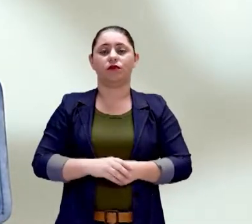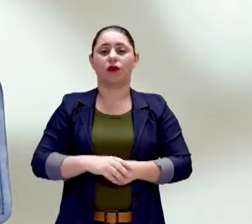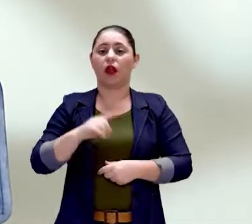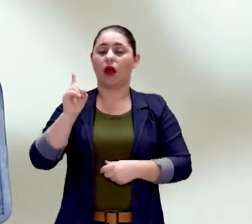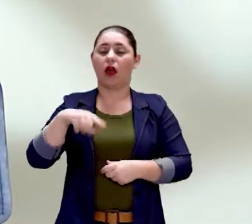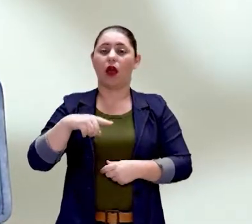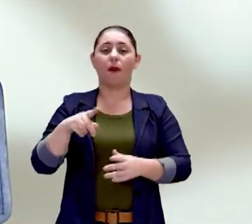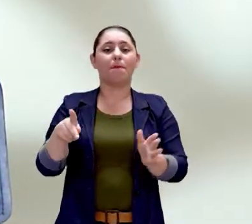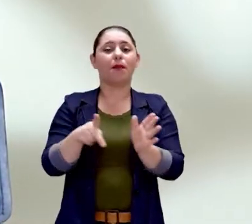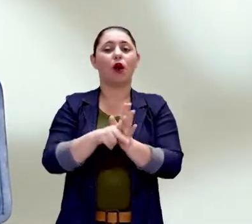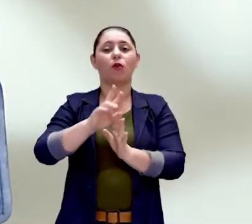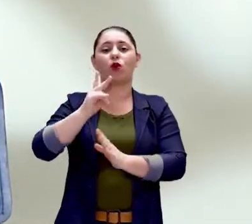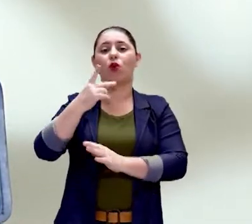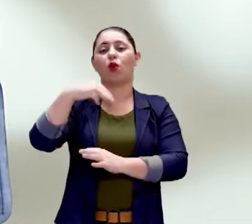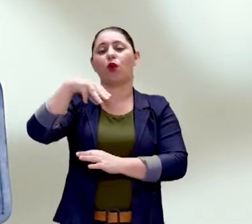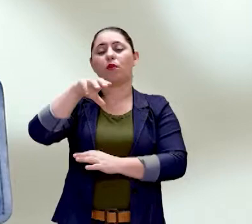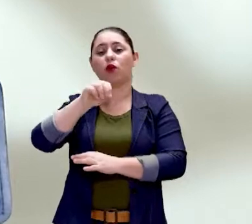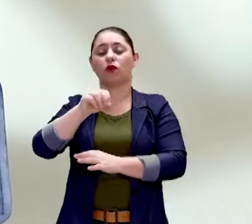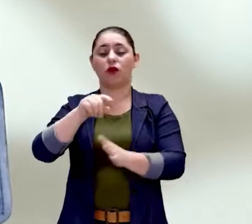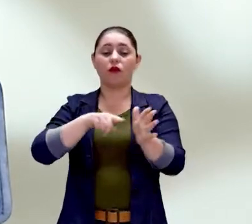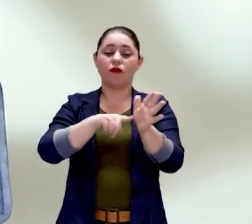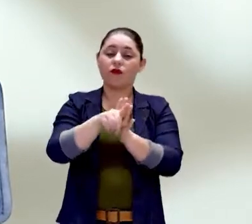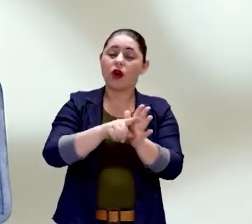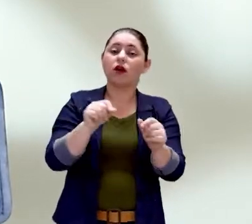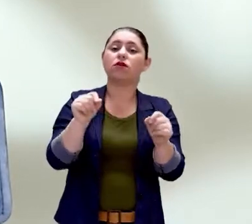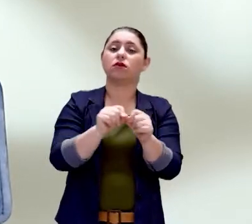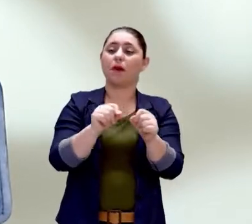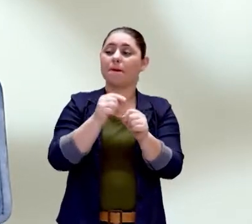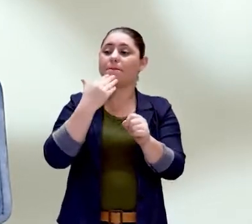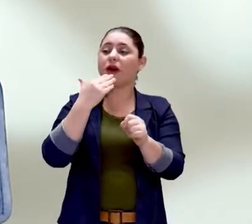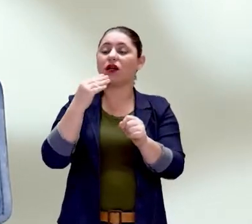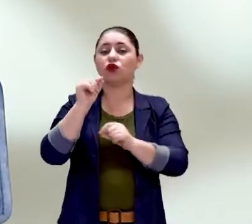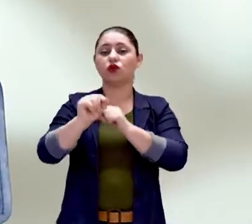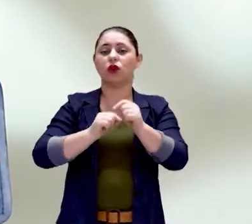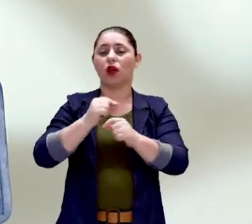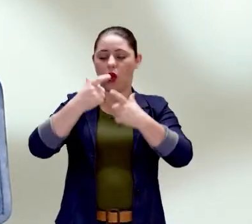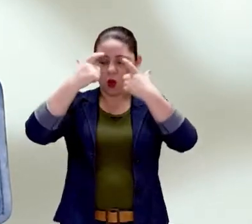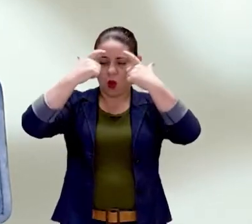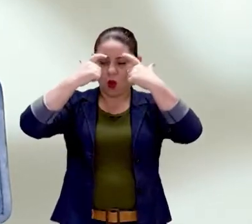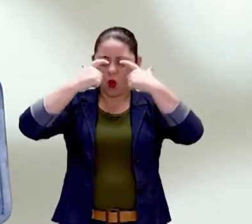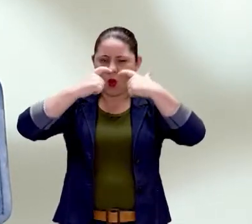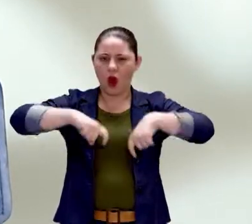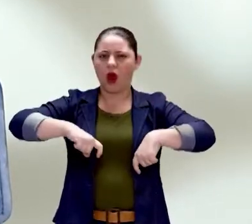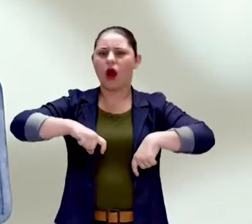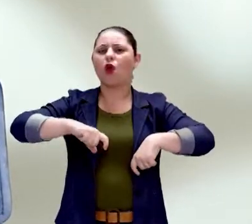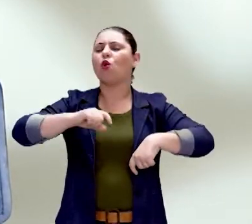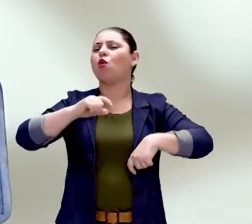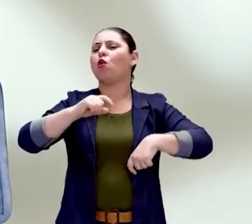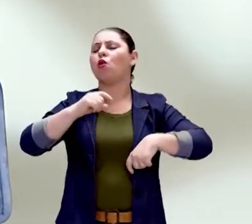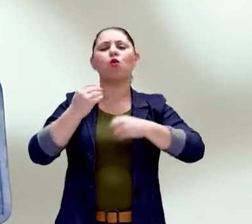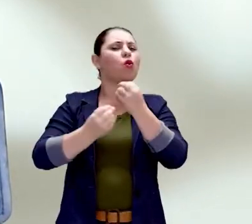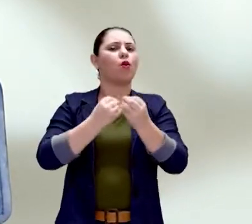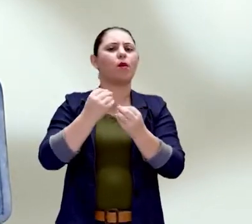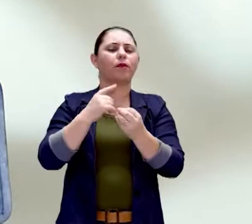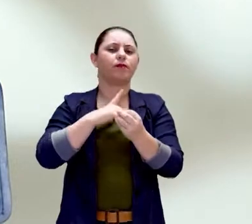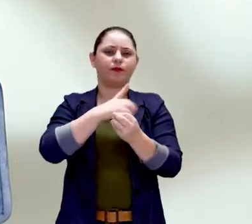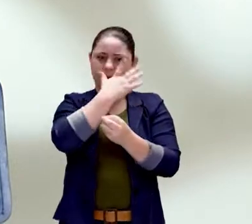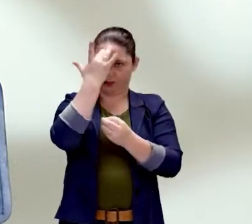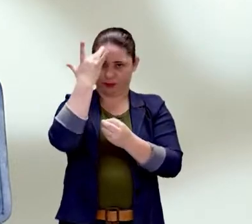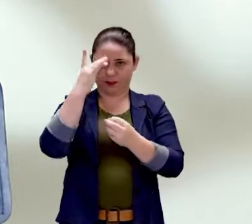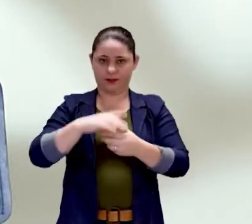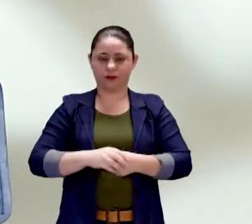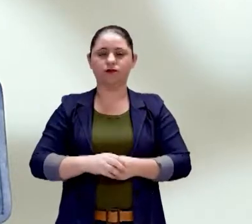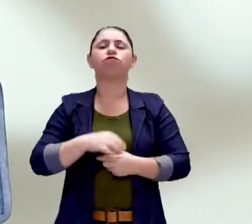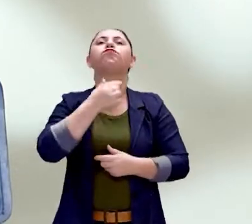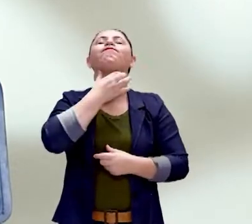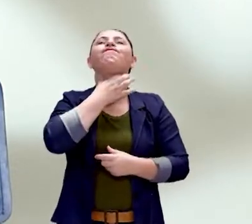Então, a parte hormonal, nós solicitamos exames hormonais para saber como que está esse perfil hormonal do paciente. Para ver como